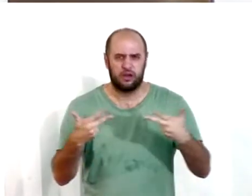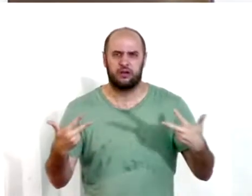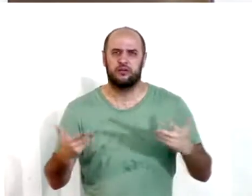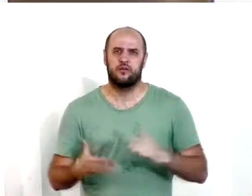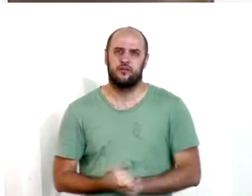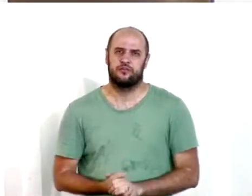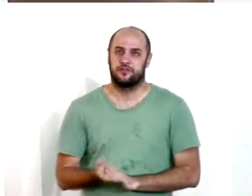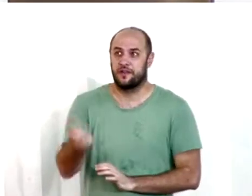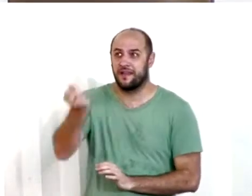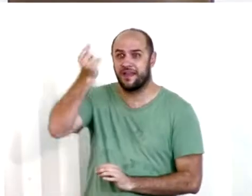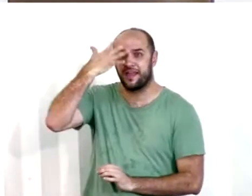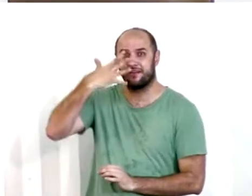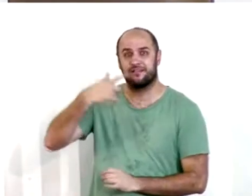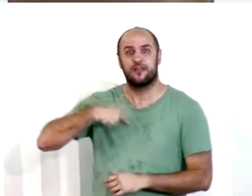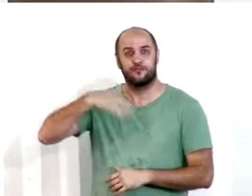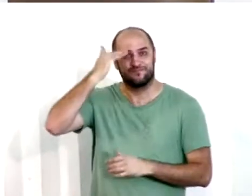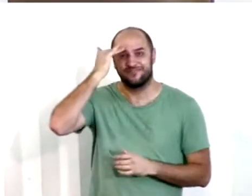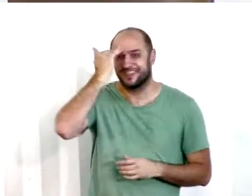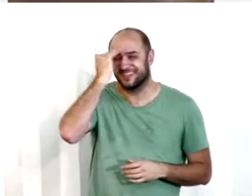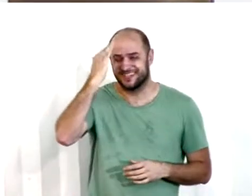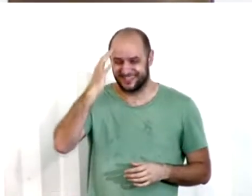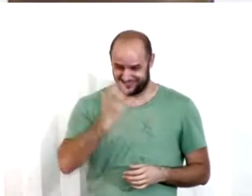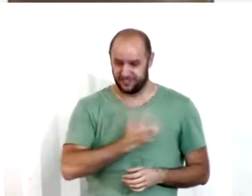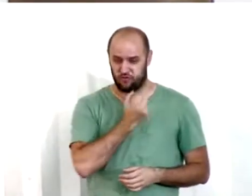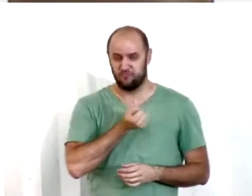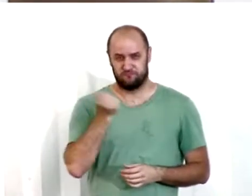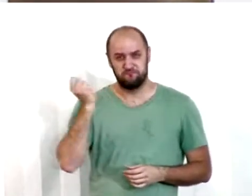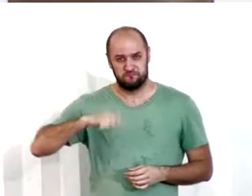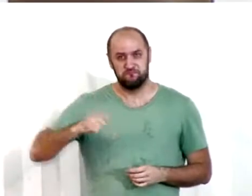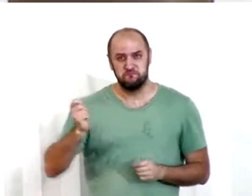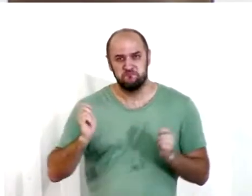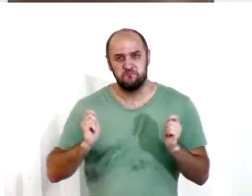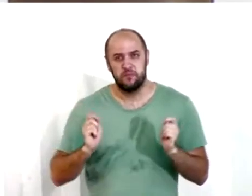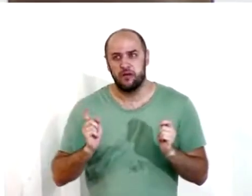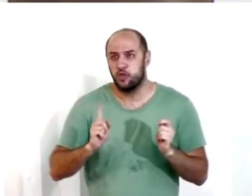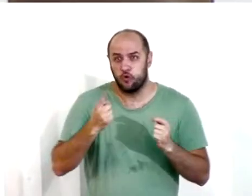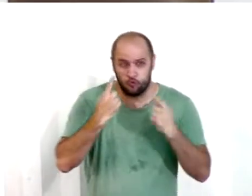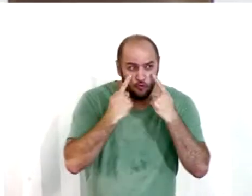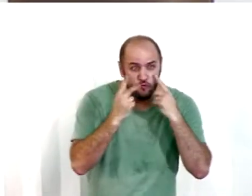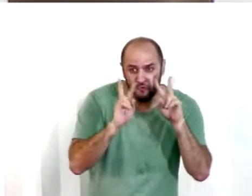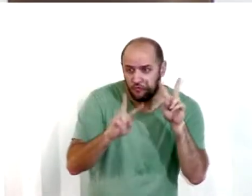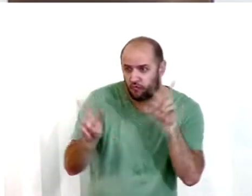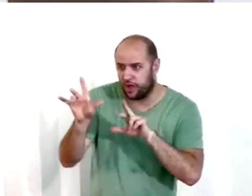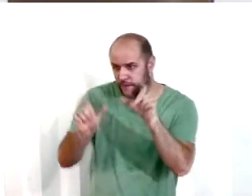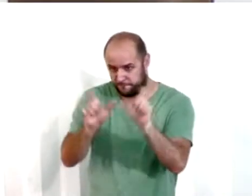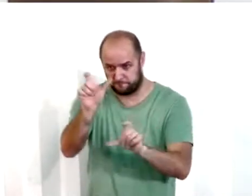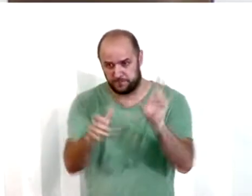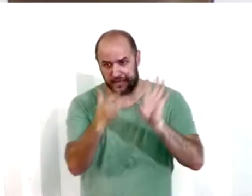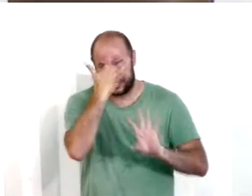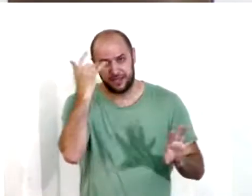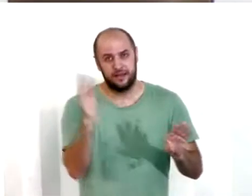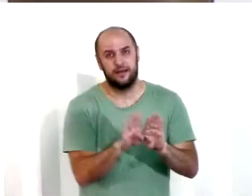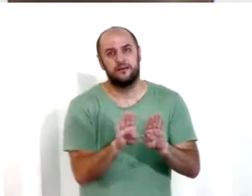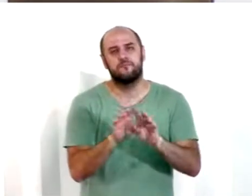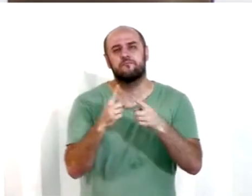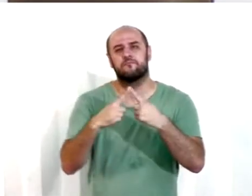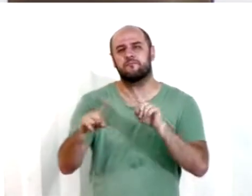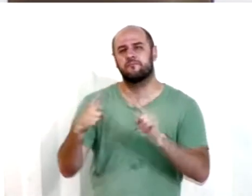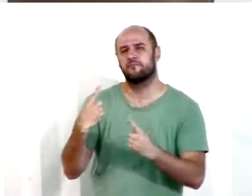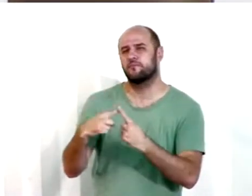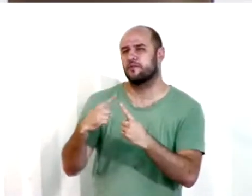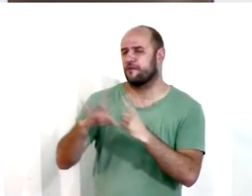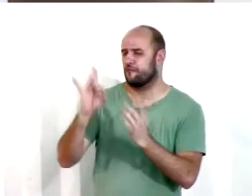Eu posso entender salvação, não só porque eu vejo isso nas pessoas, mas porque eu sou